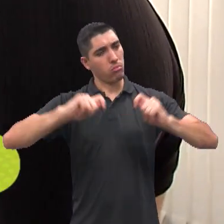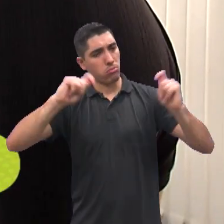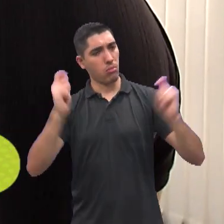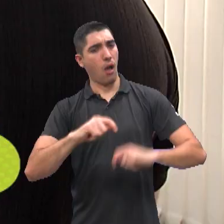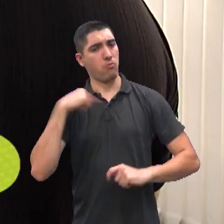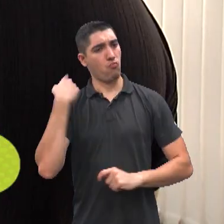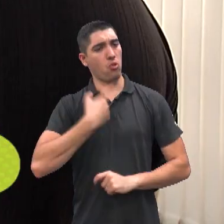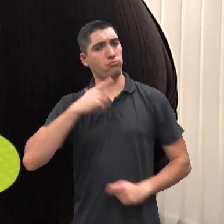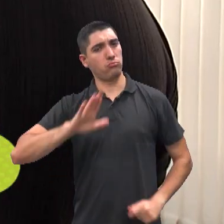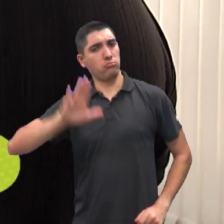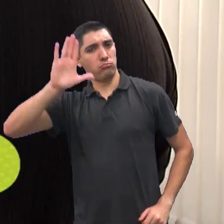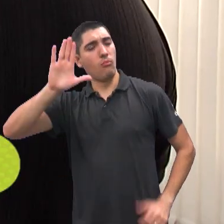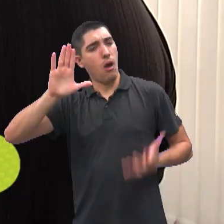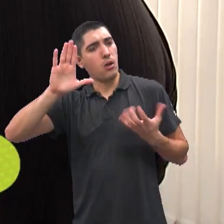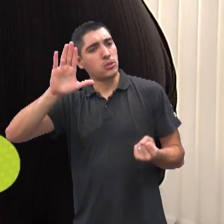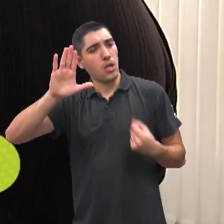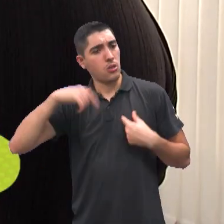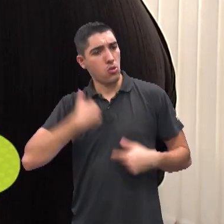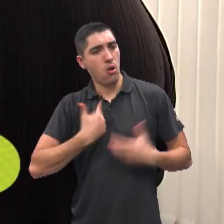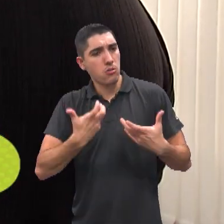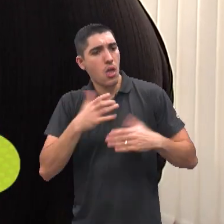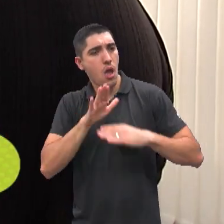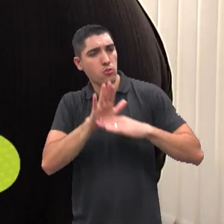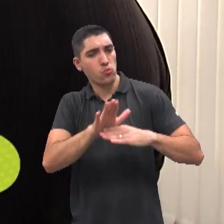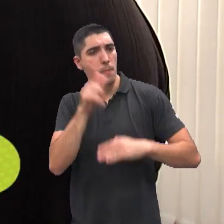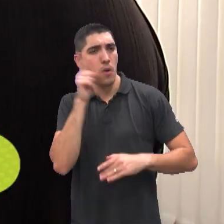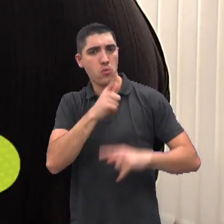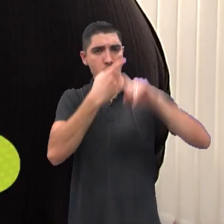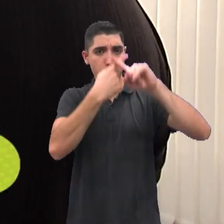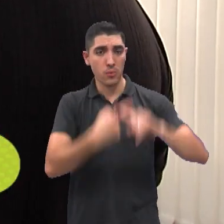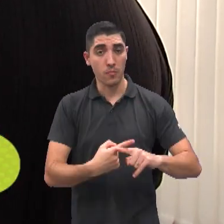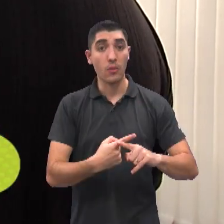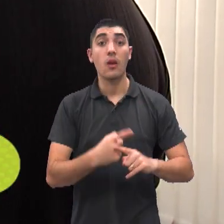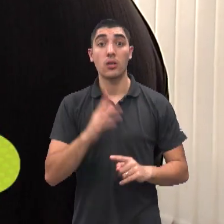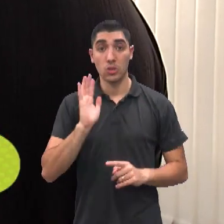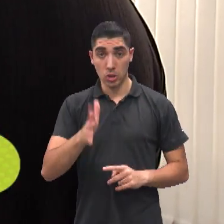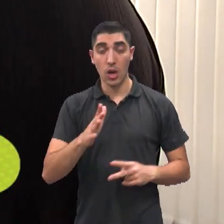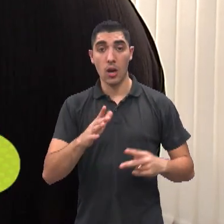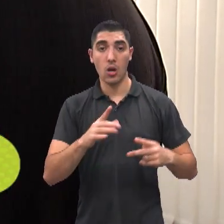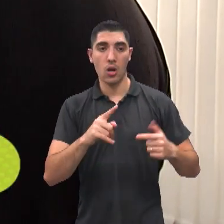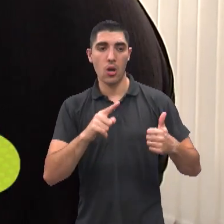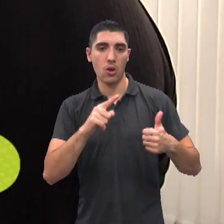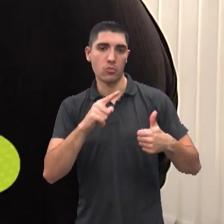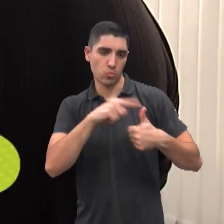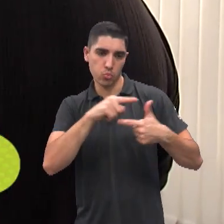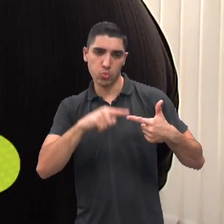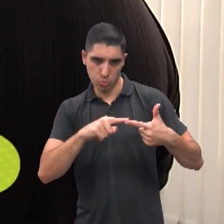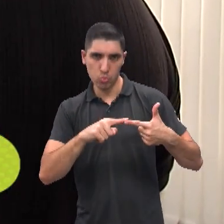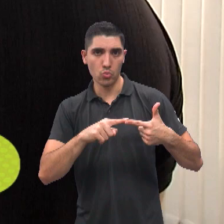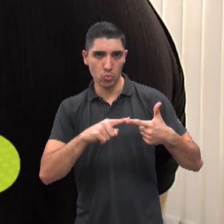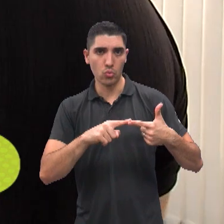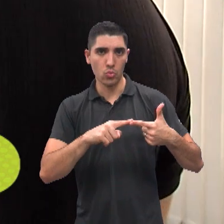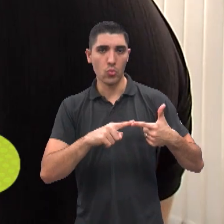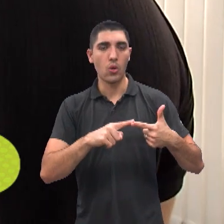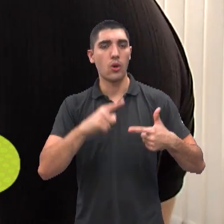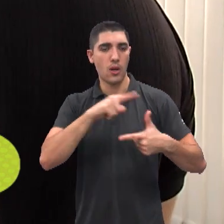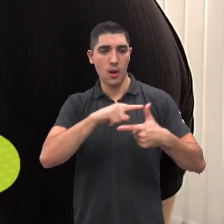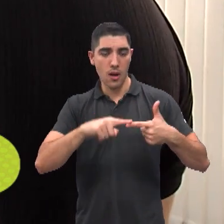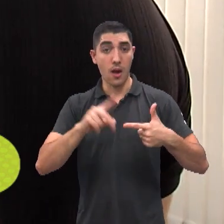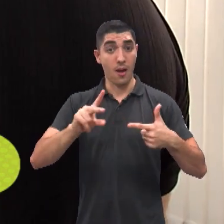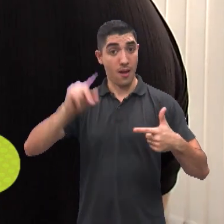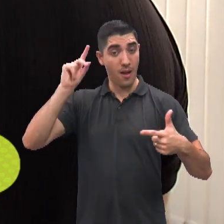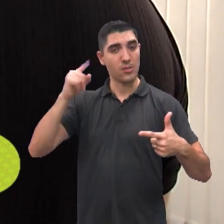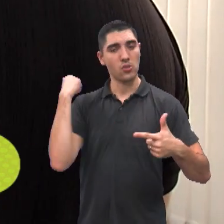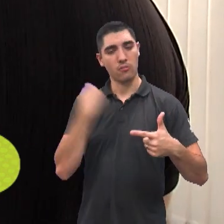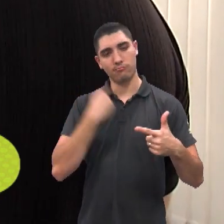receber esses jogos de uma maneira total, né? Sabemos que duas foram antes esse anseio de São José ir lá na frente,